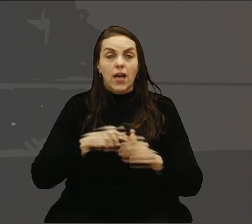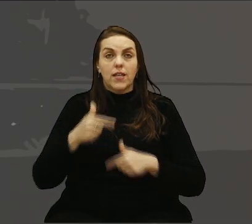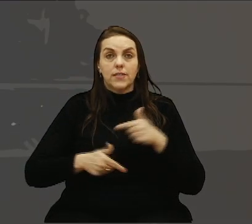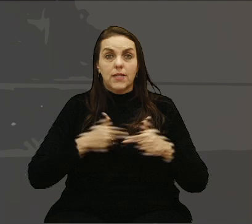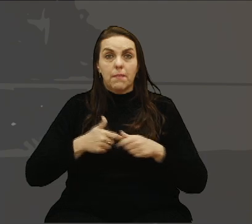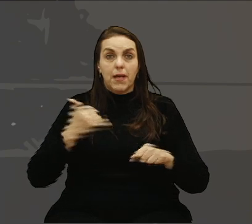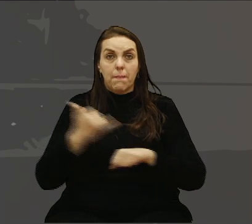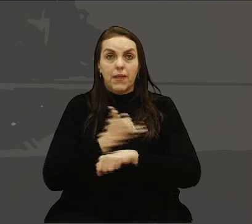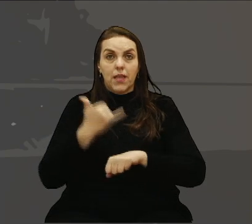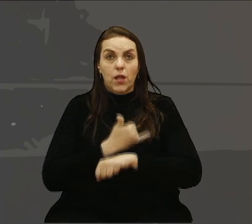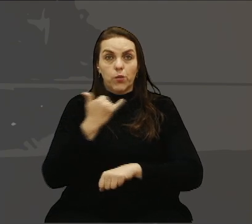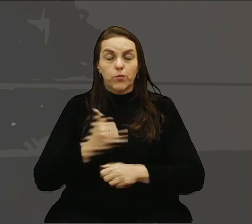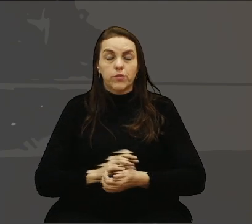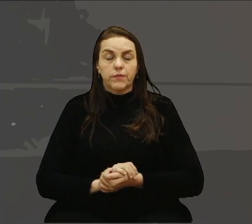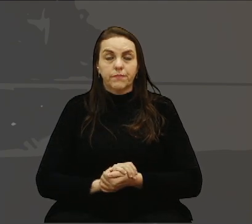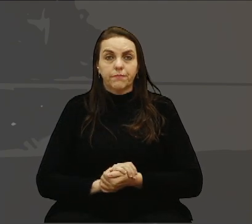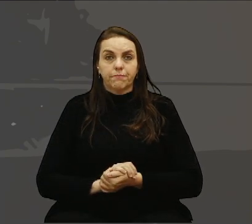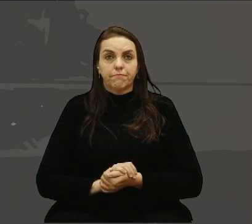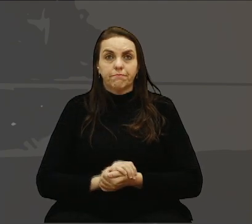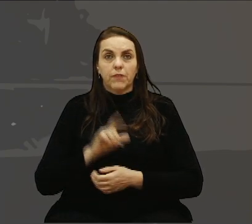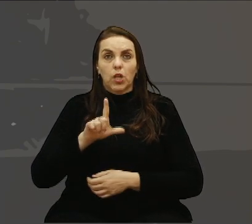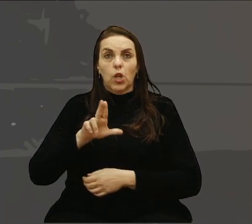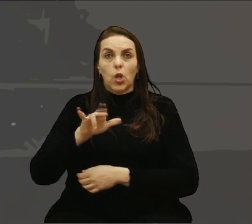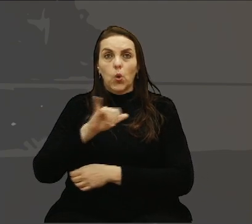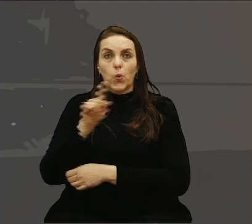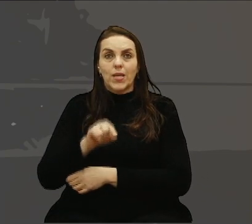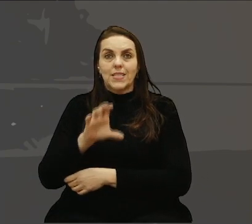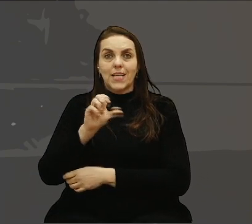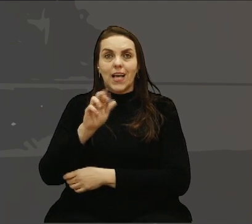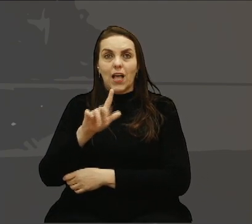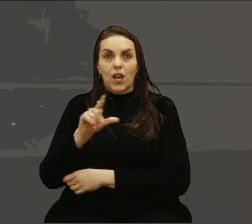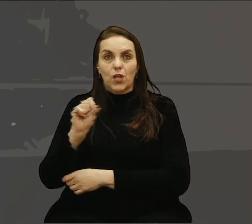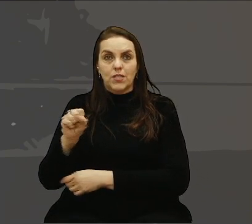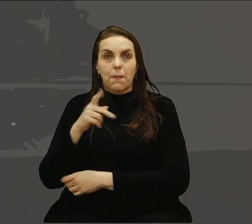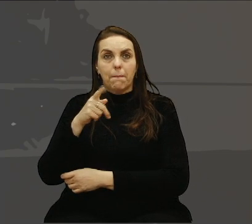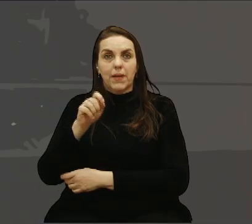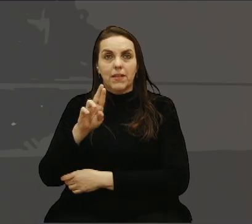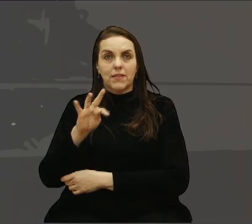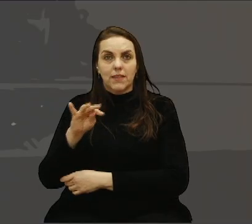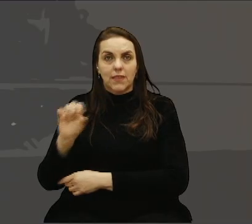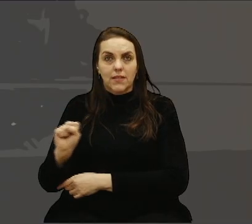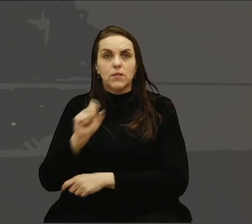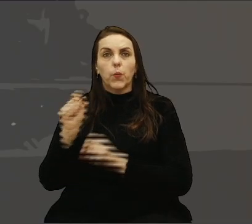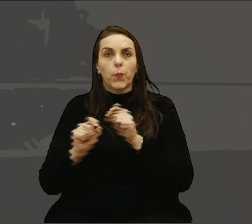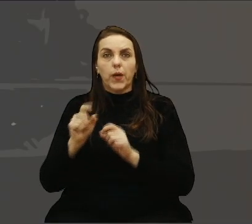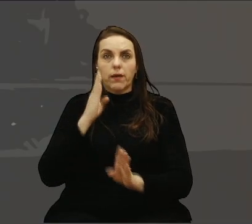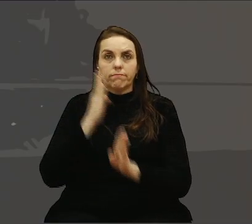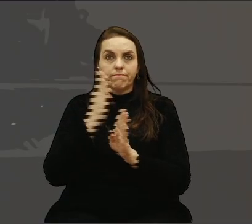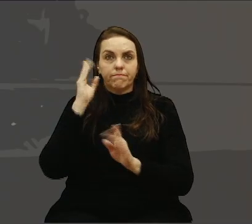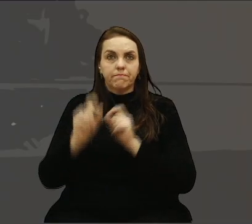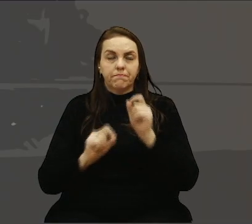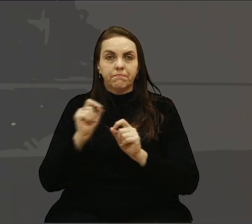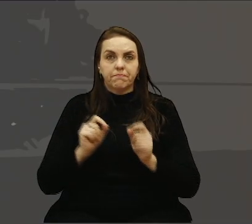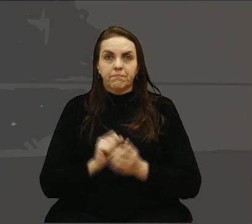Indústrias Metalúrgicas, por Luiz Carlos Press, restaram identificados como